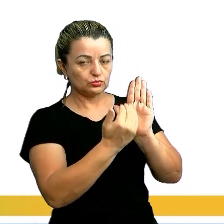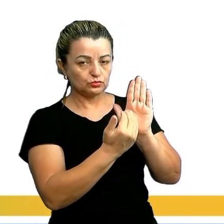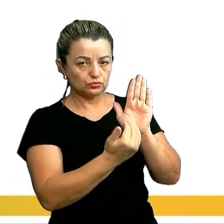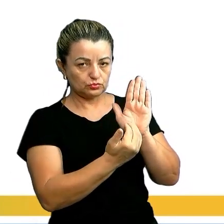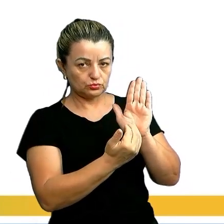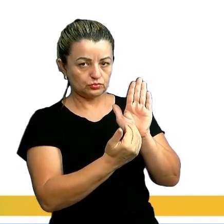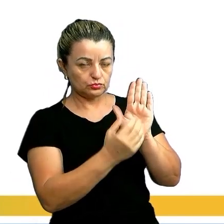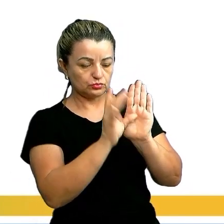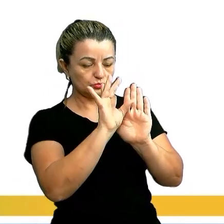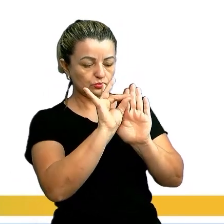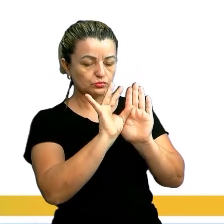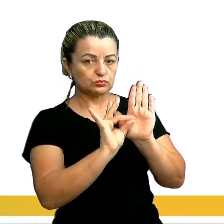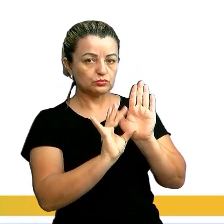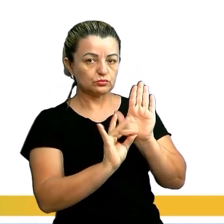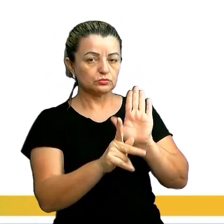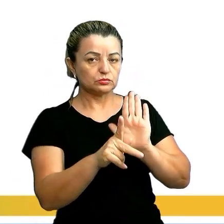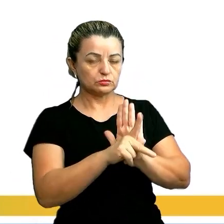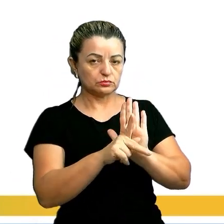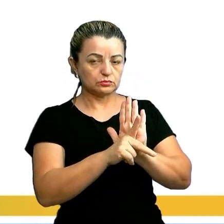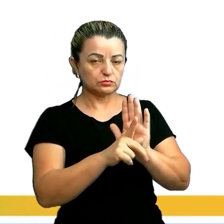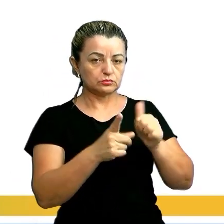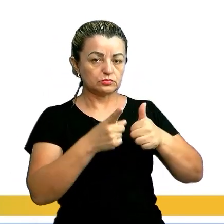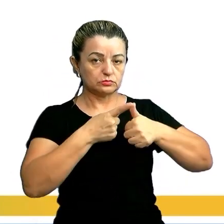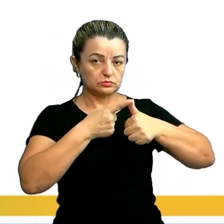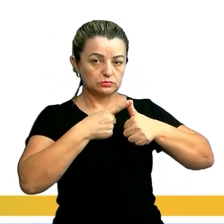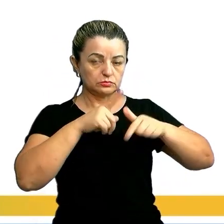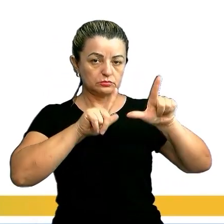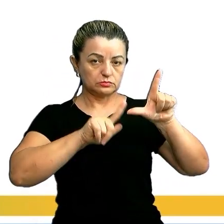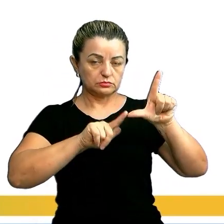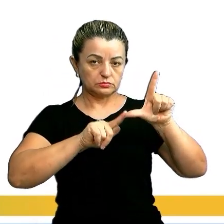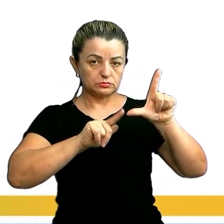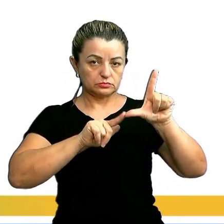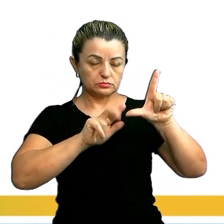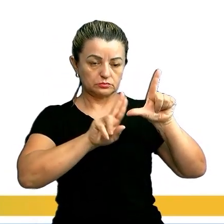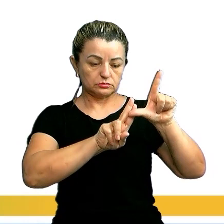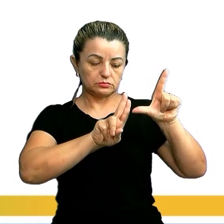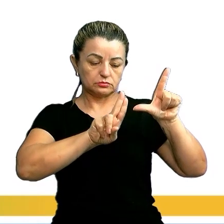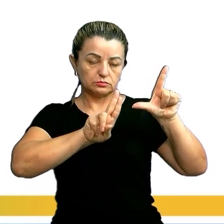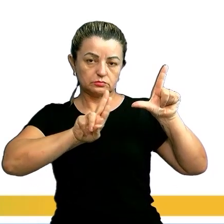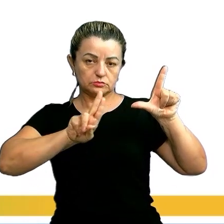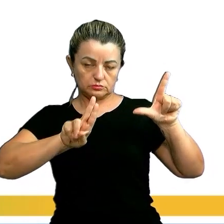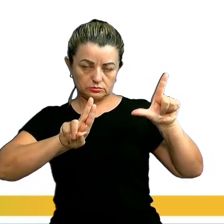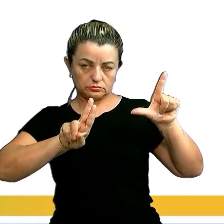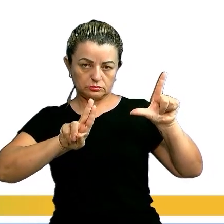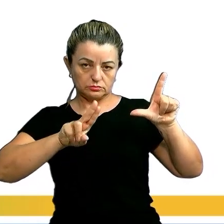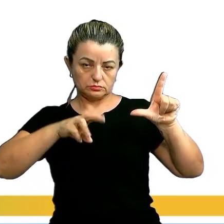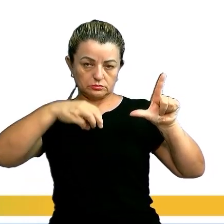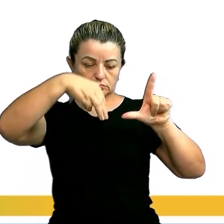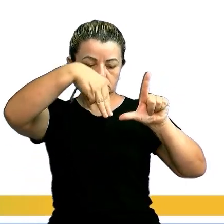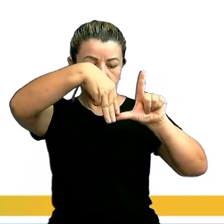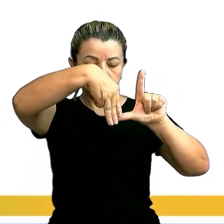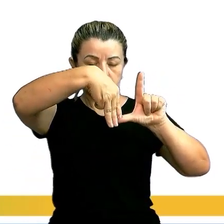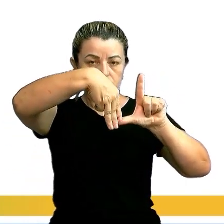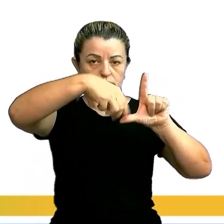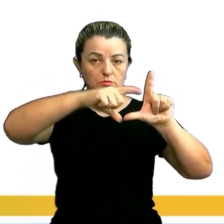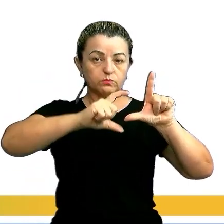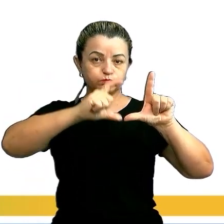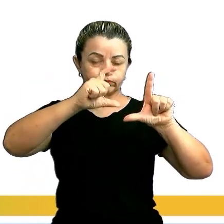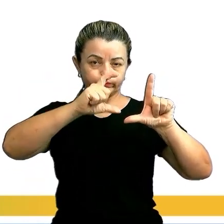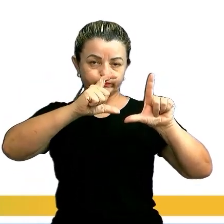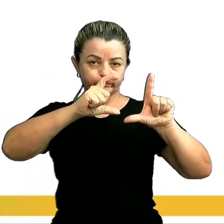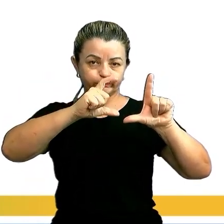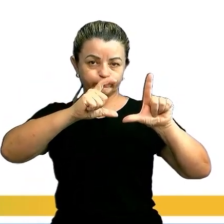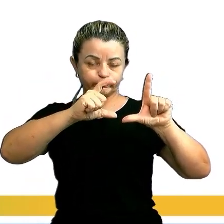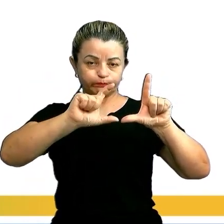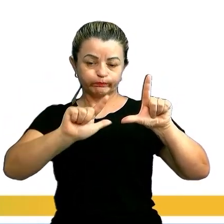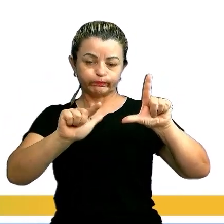pontinhos específicos, tipo, a primeira letra do primeiro nome vai ser maiúscula, as outras, tanto